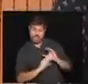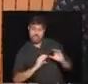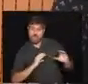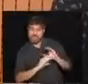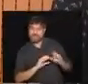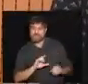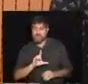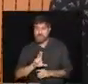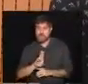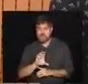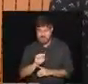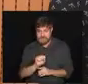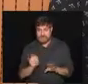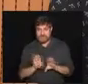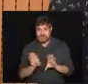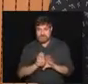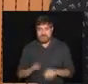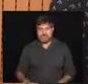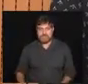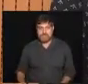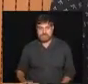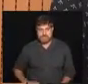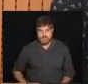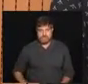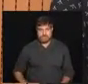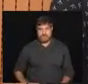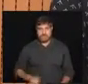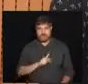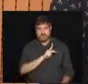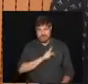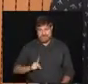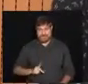Fabrini, do presidente da Rede Mário Gatti, o